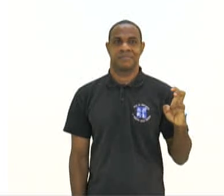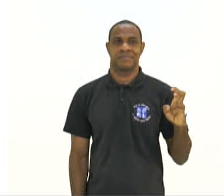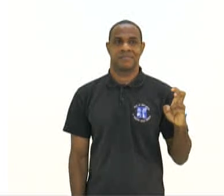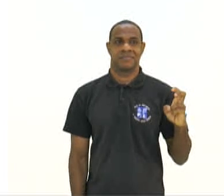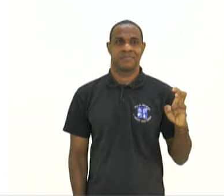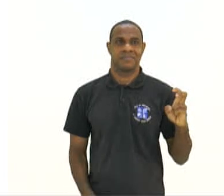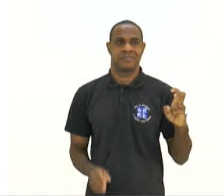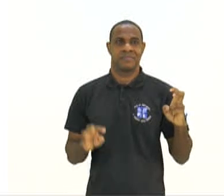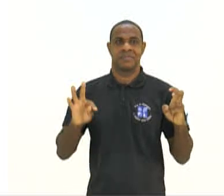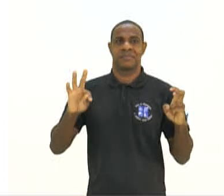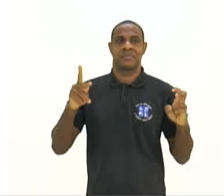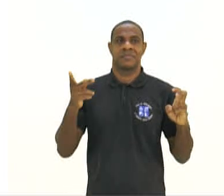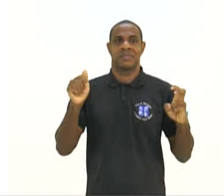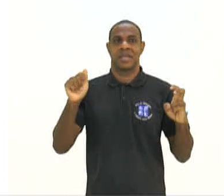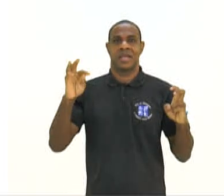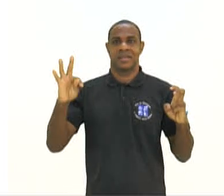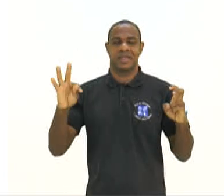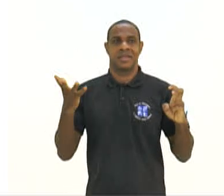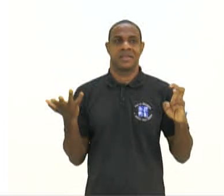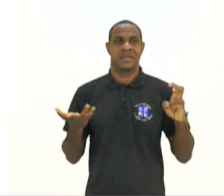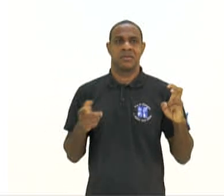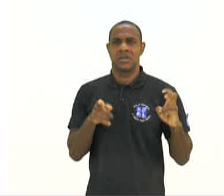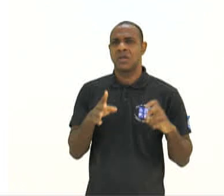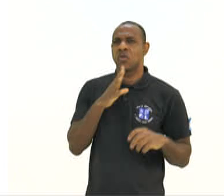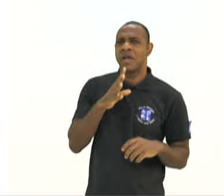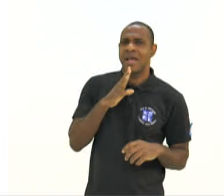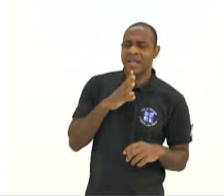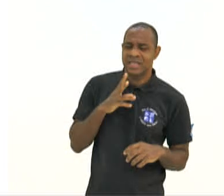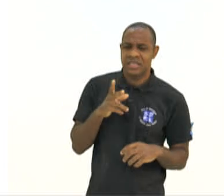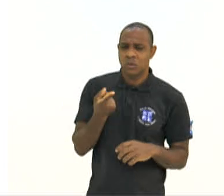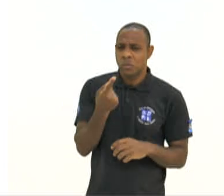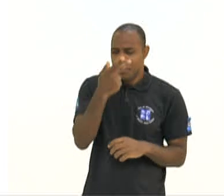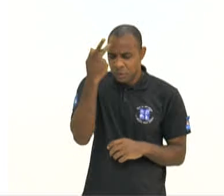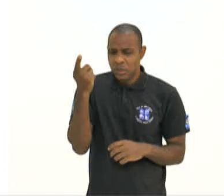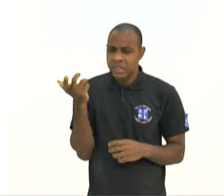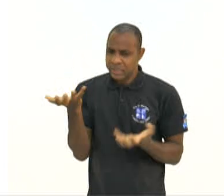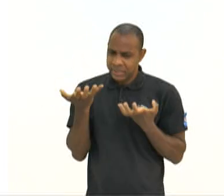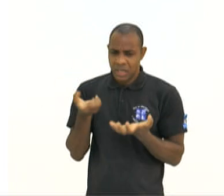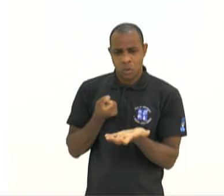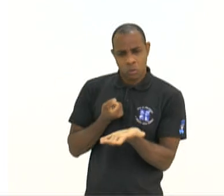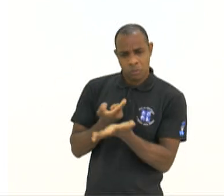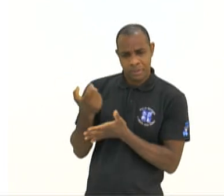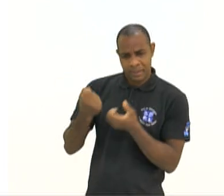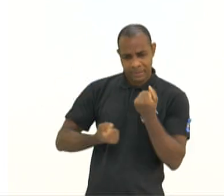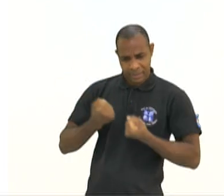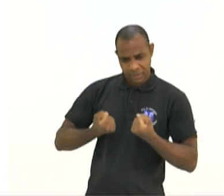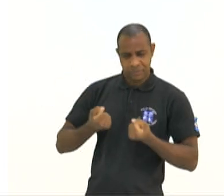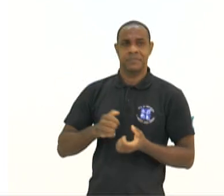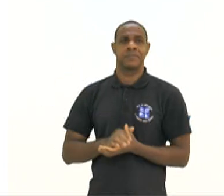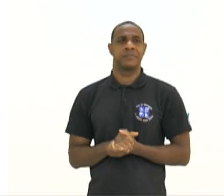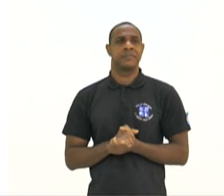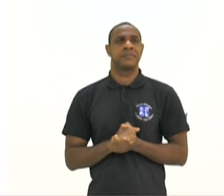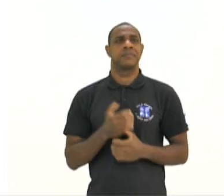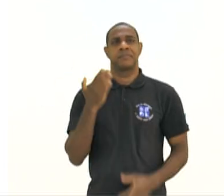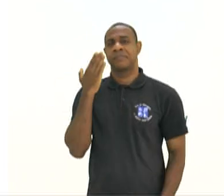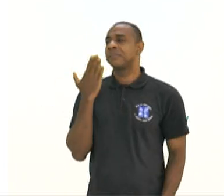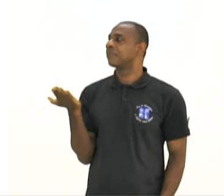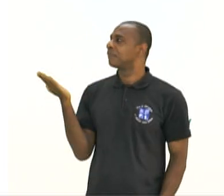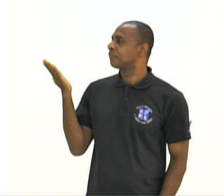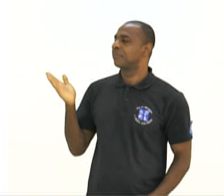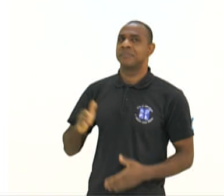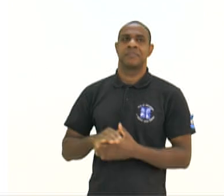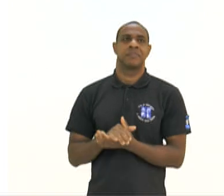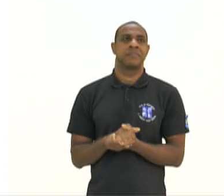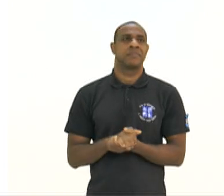to buy a car? Você conhece alguém que quer comprar um carro? Ok? What time is it? It's a